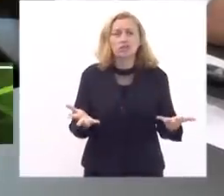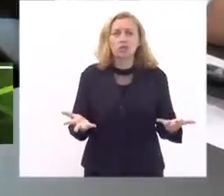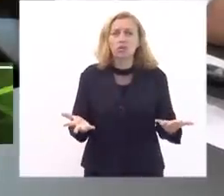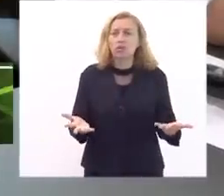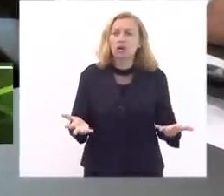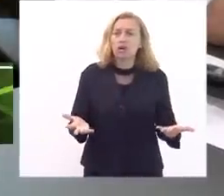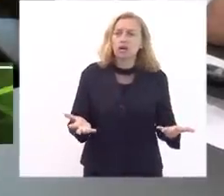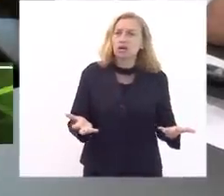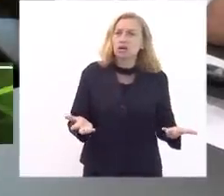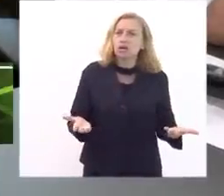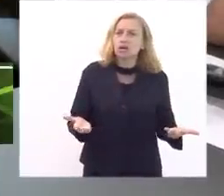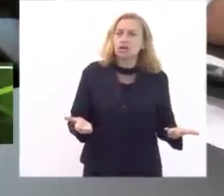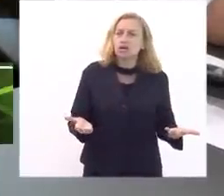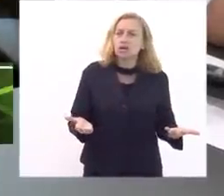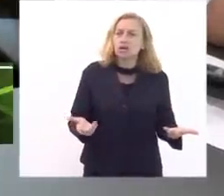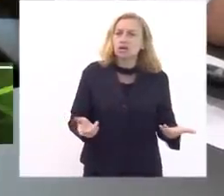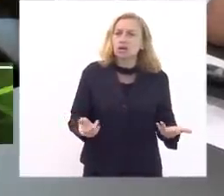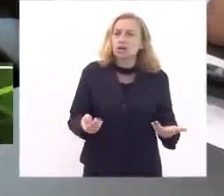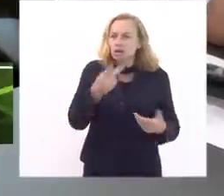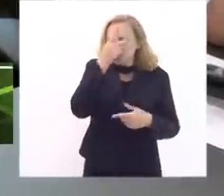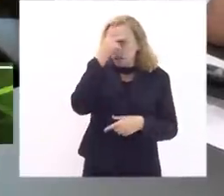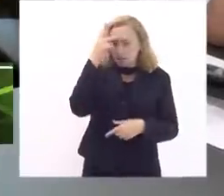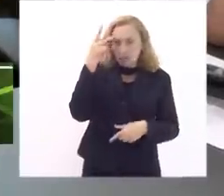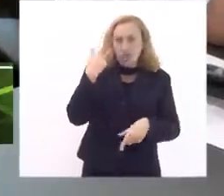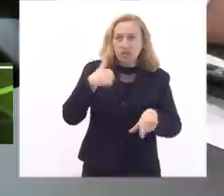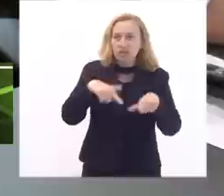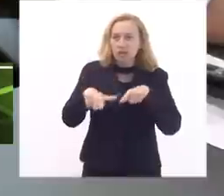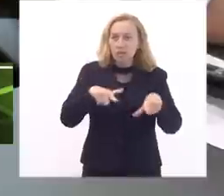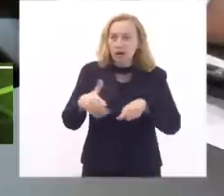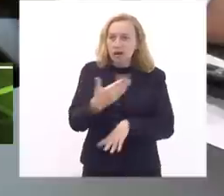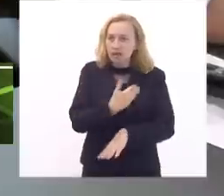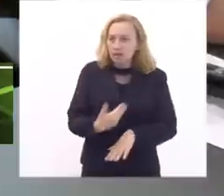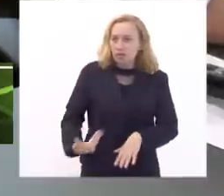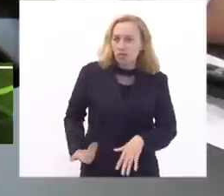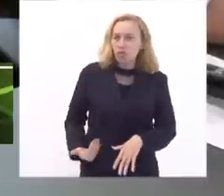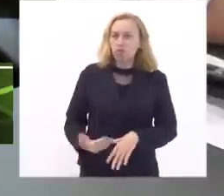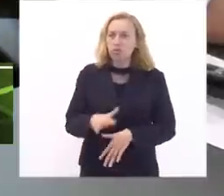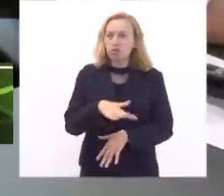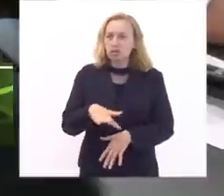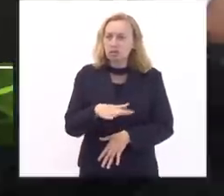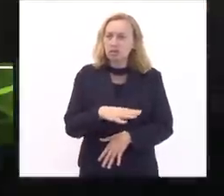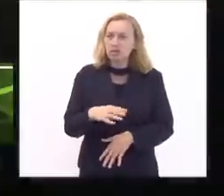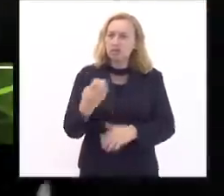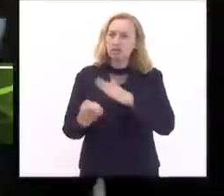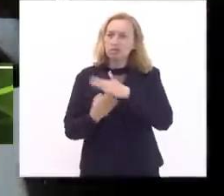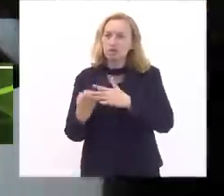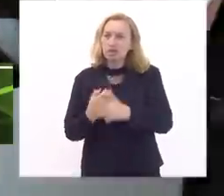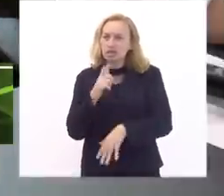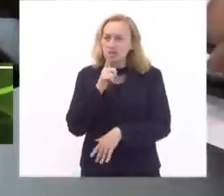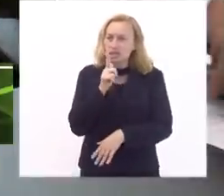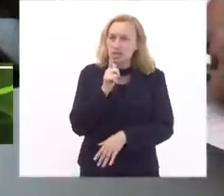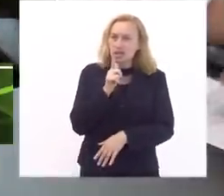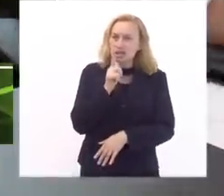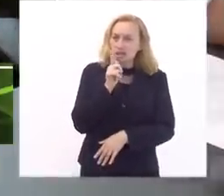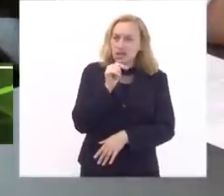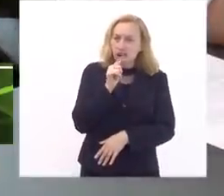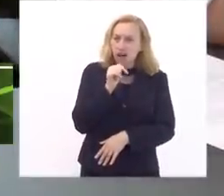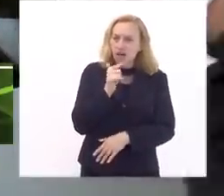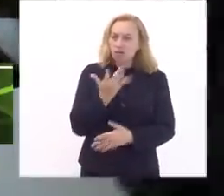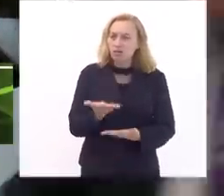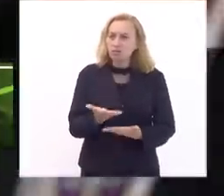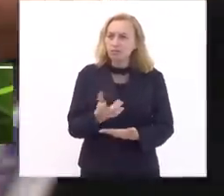que os empregados públicos do quadro permanente da SEDAI não